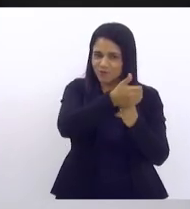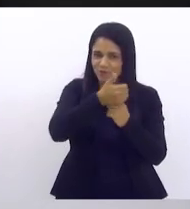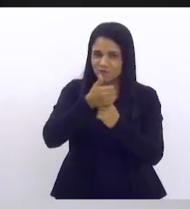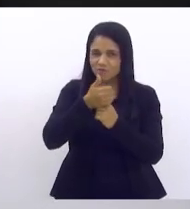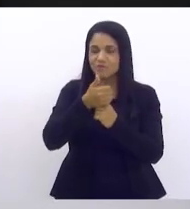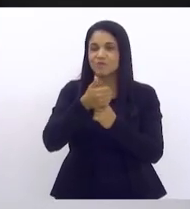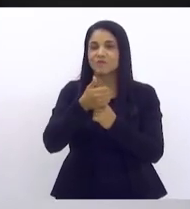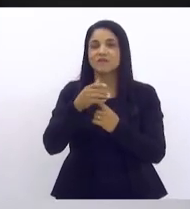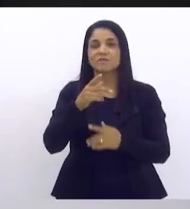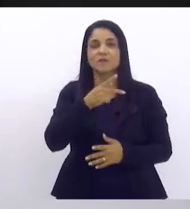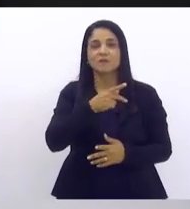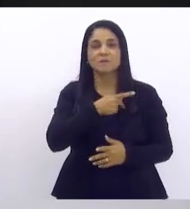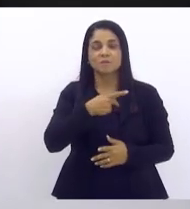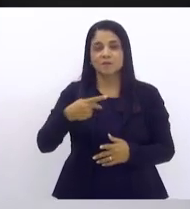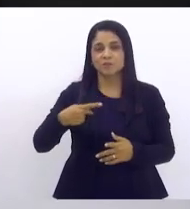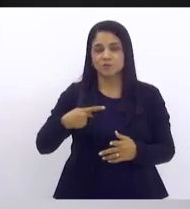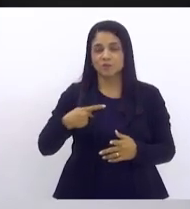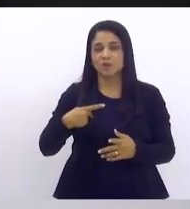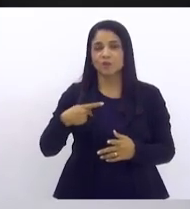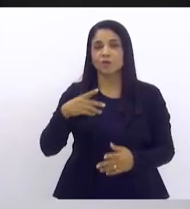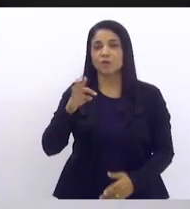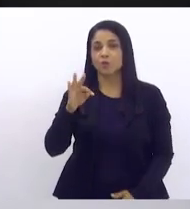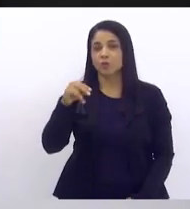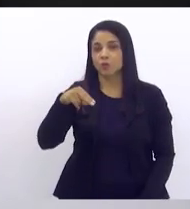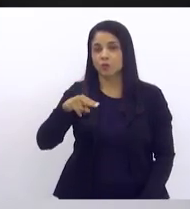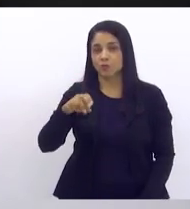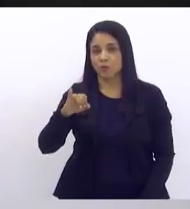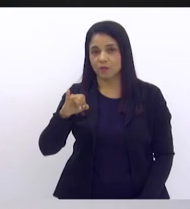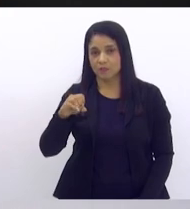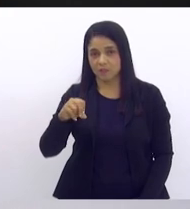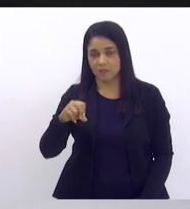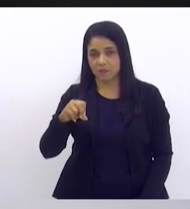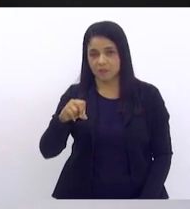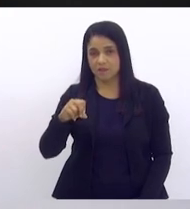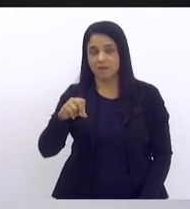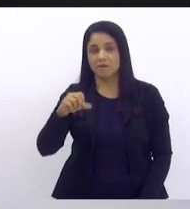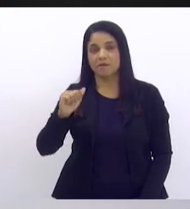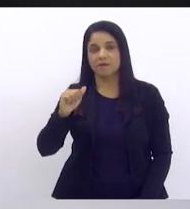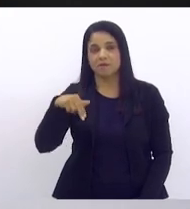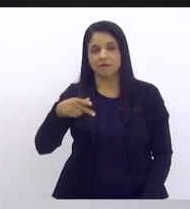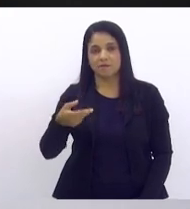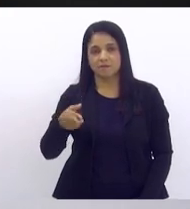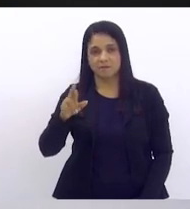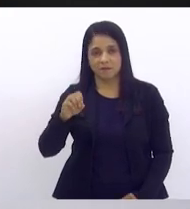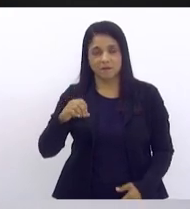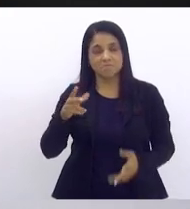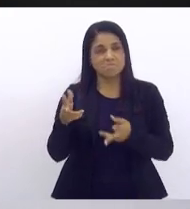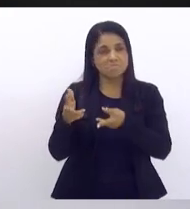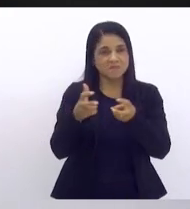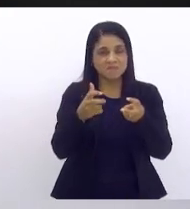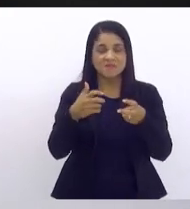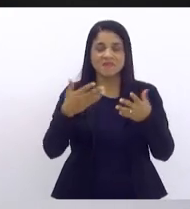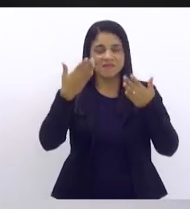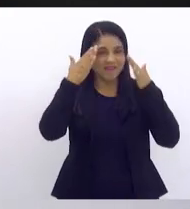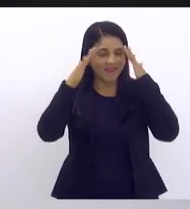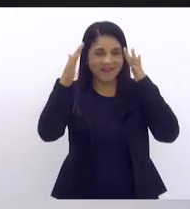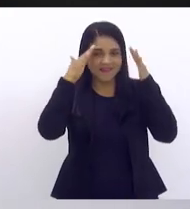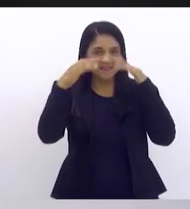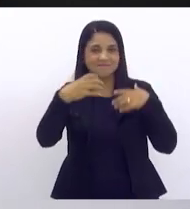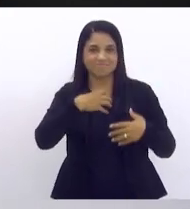o pastor Tony Vandré aqui conosco. Isso nos enche de alegria poder perceber, neste momento, que temos